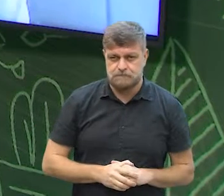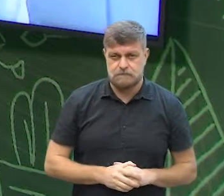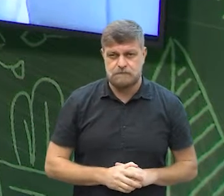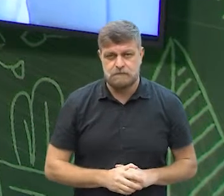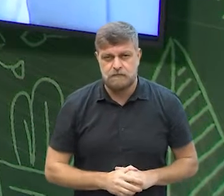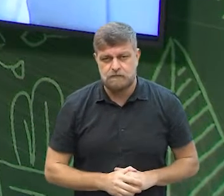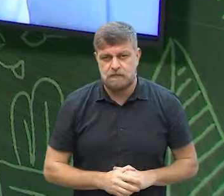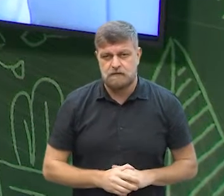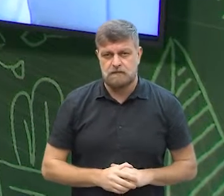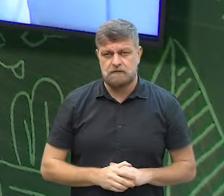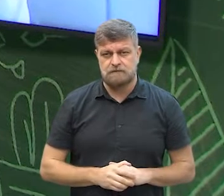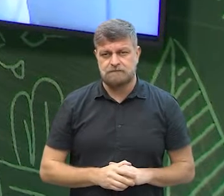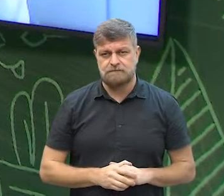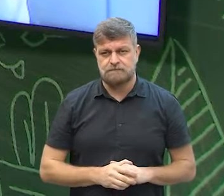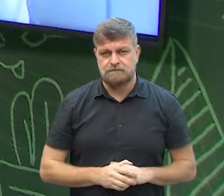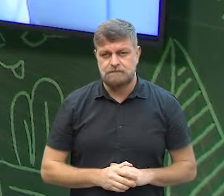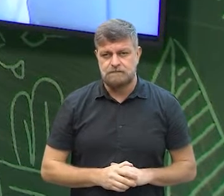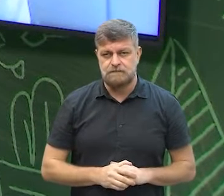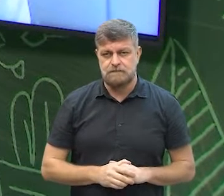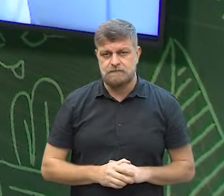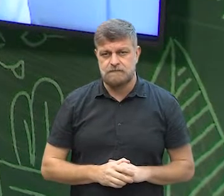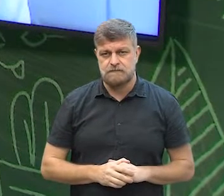acompanhando?